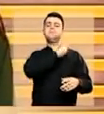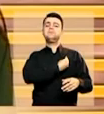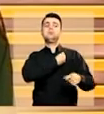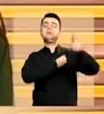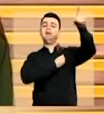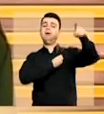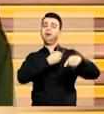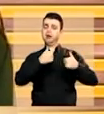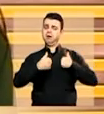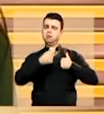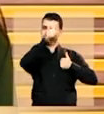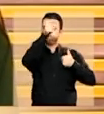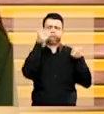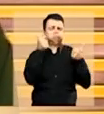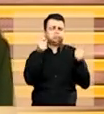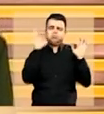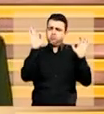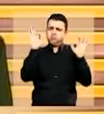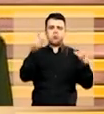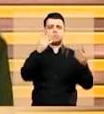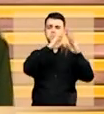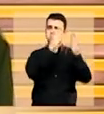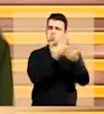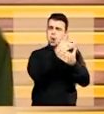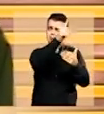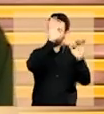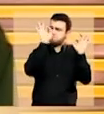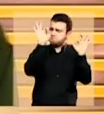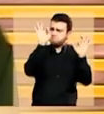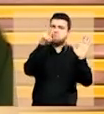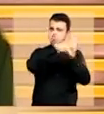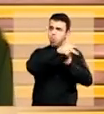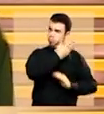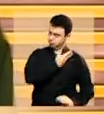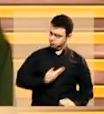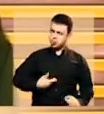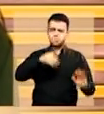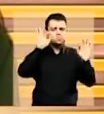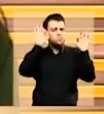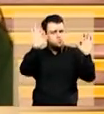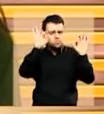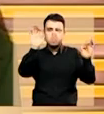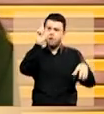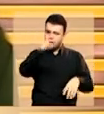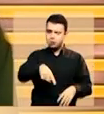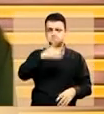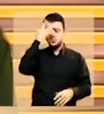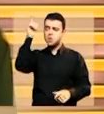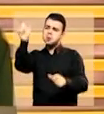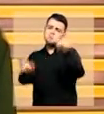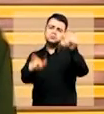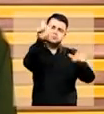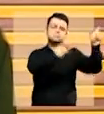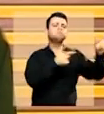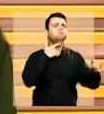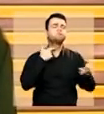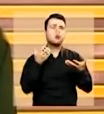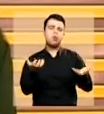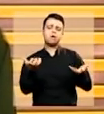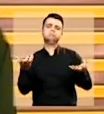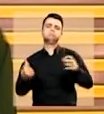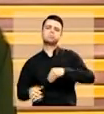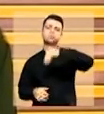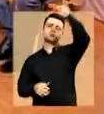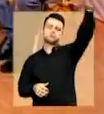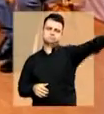né, do canadense, que é muito boa, as escolas públicas canadenses que são excelentes. Então isso faz diferença na escolha, na hora da